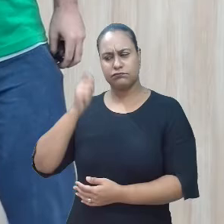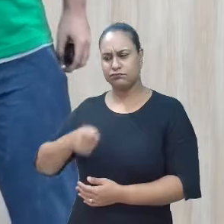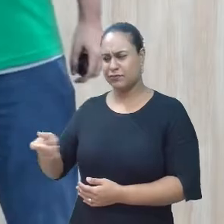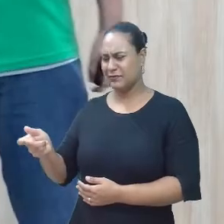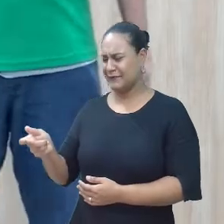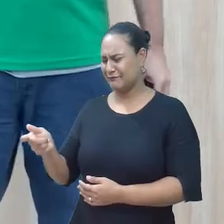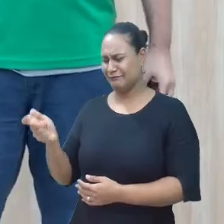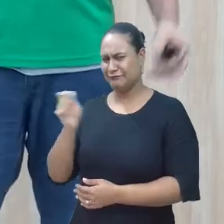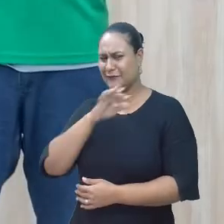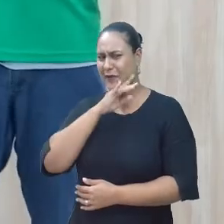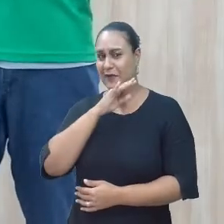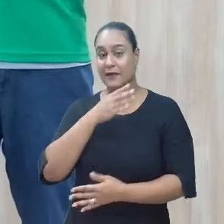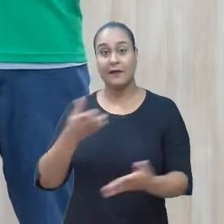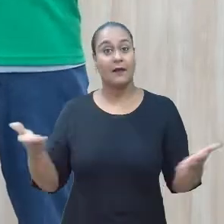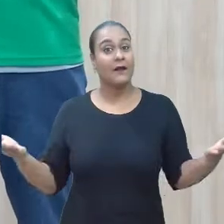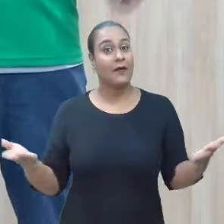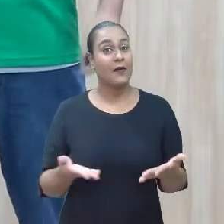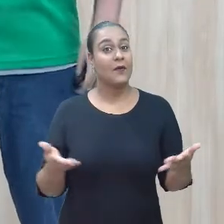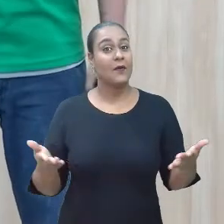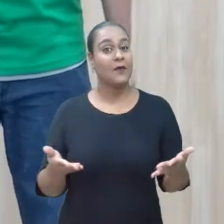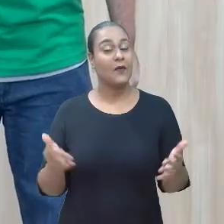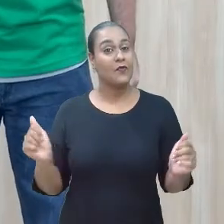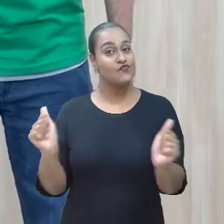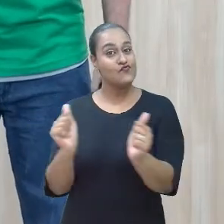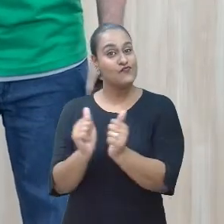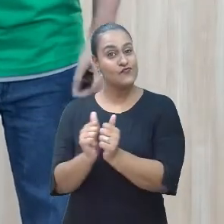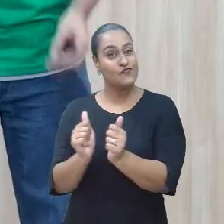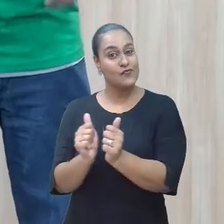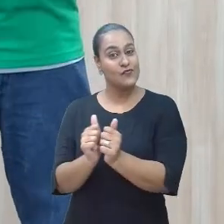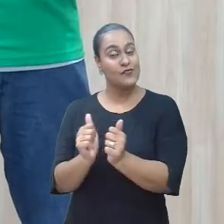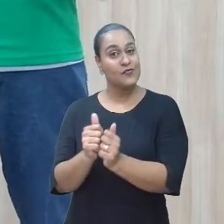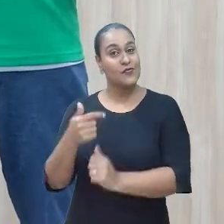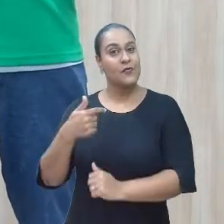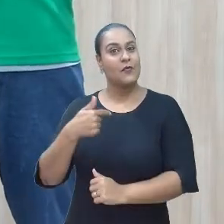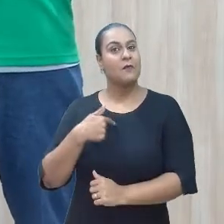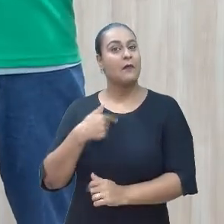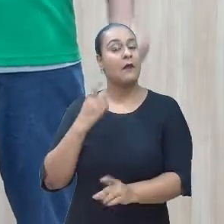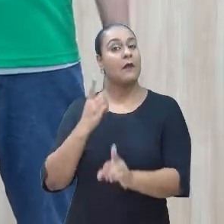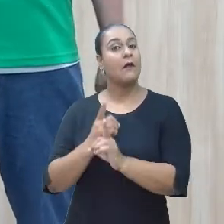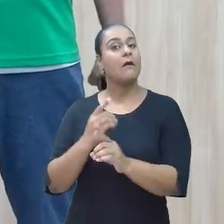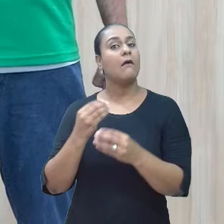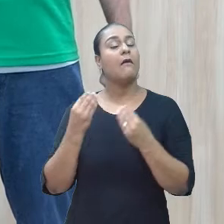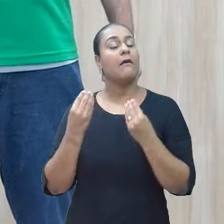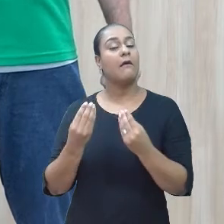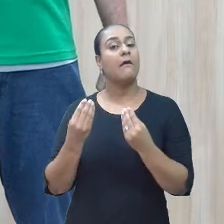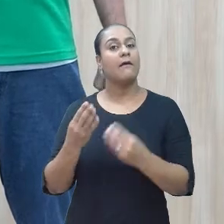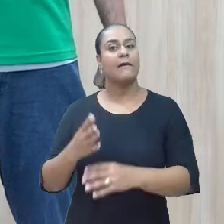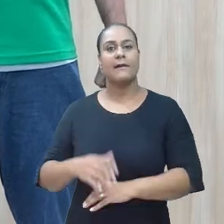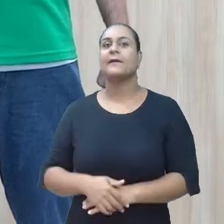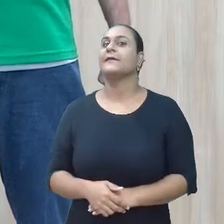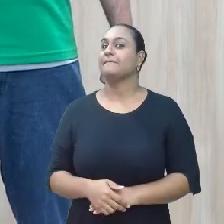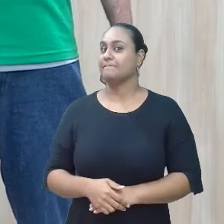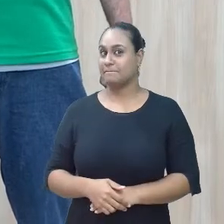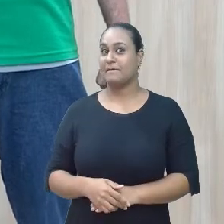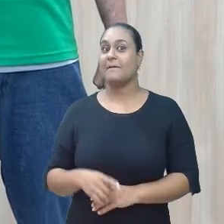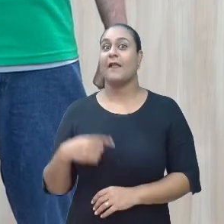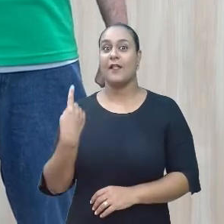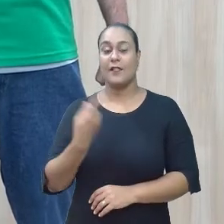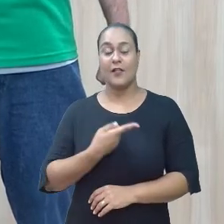bom? E hoje, aqui junto comigo, quem que se encontra aqui? O nosso